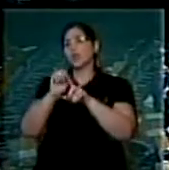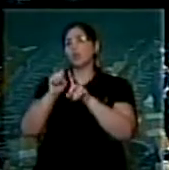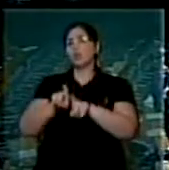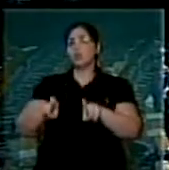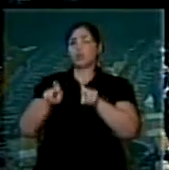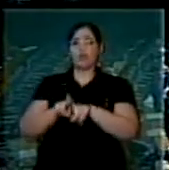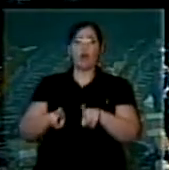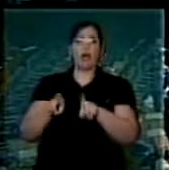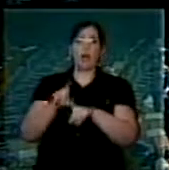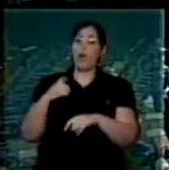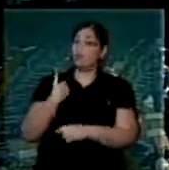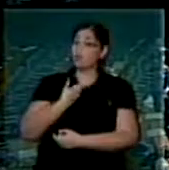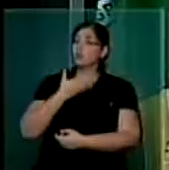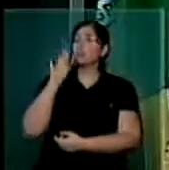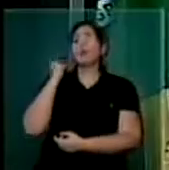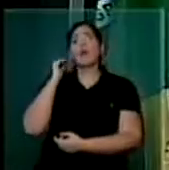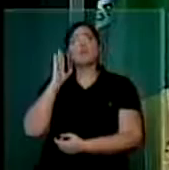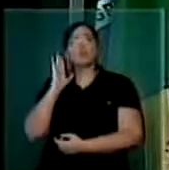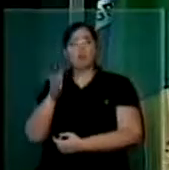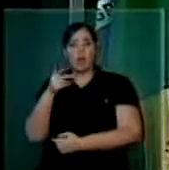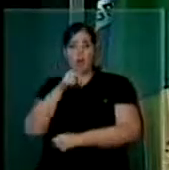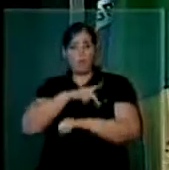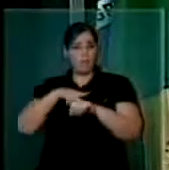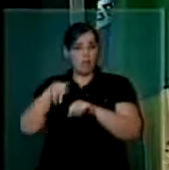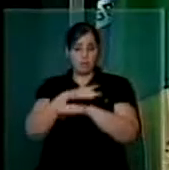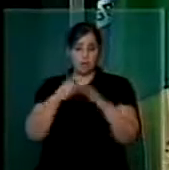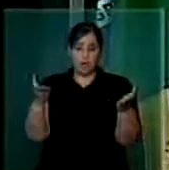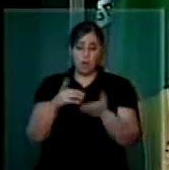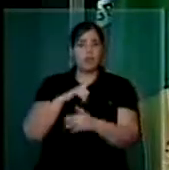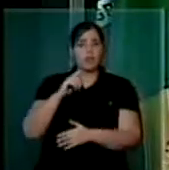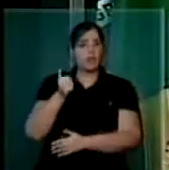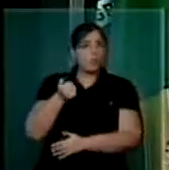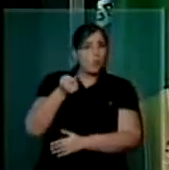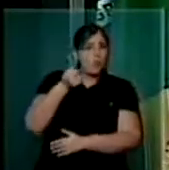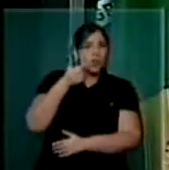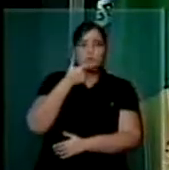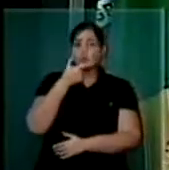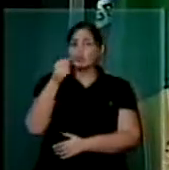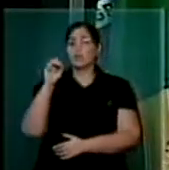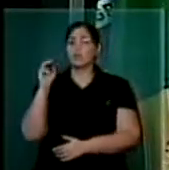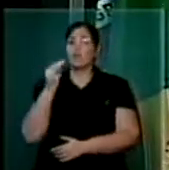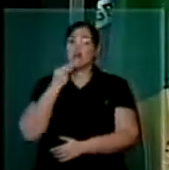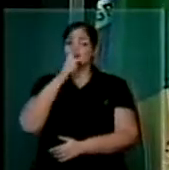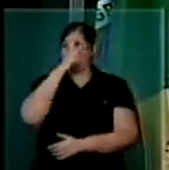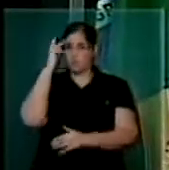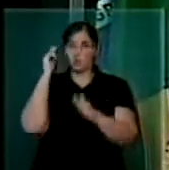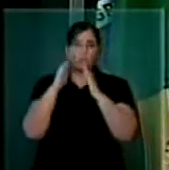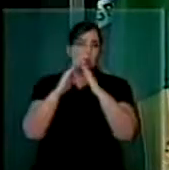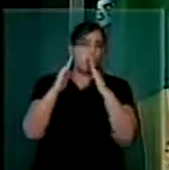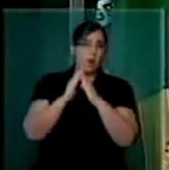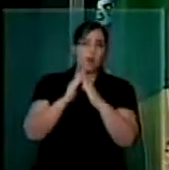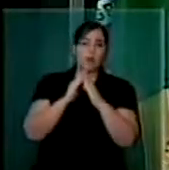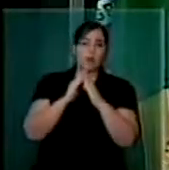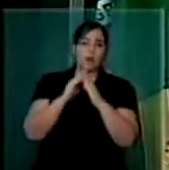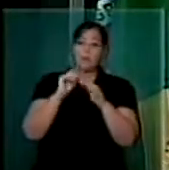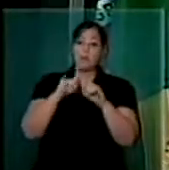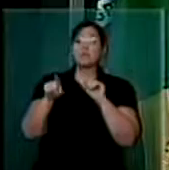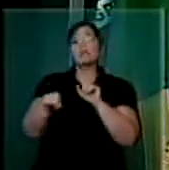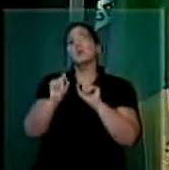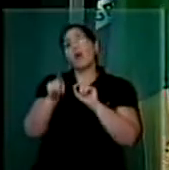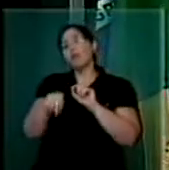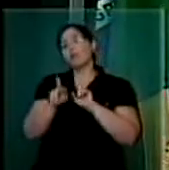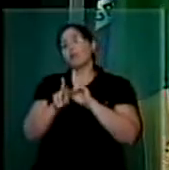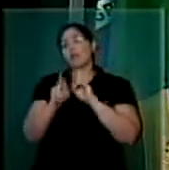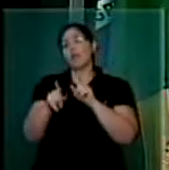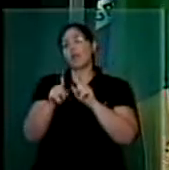digital. Nós sabemos que esse país tem quase 200 milhões de habitantes. E aqui é onde está a